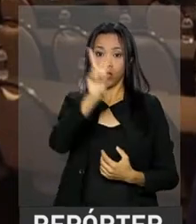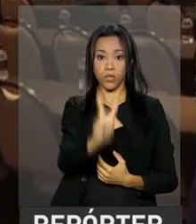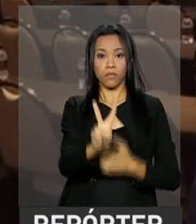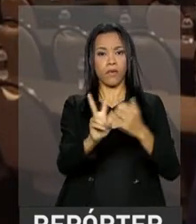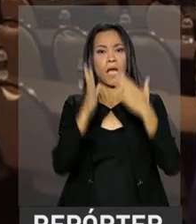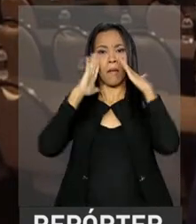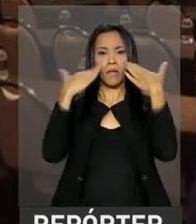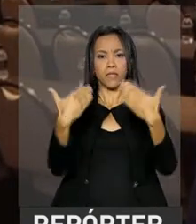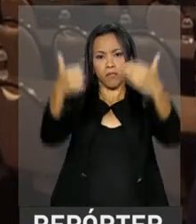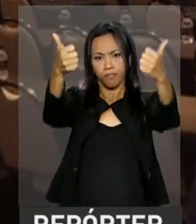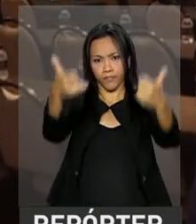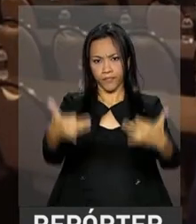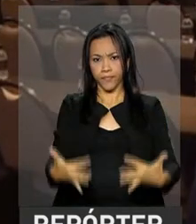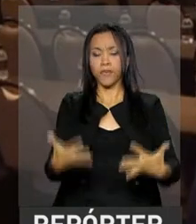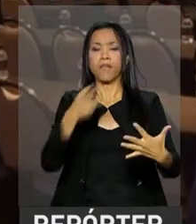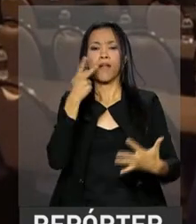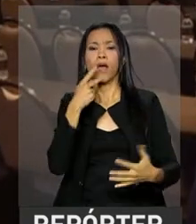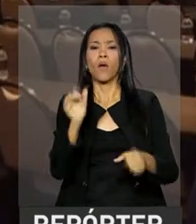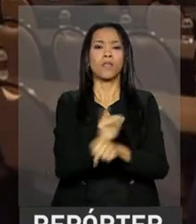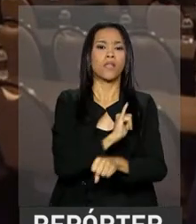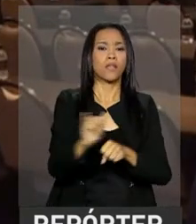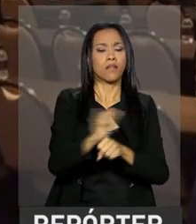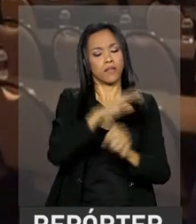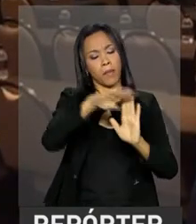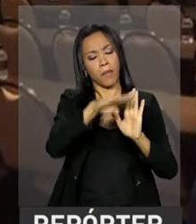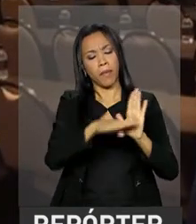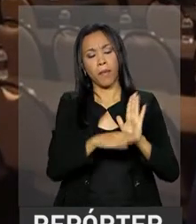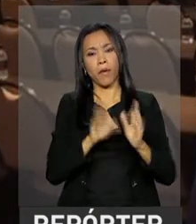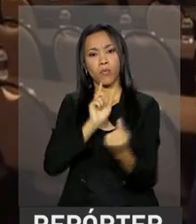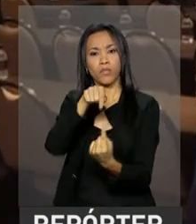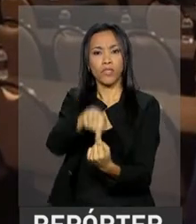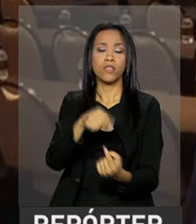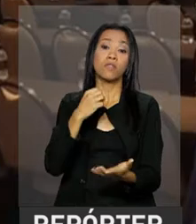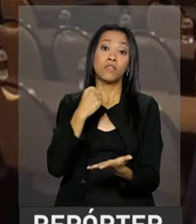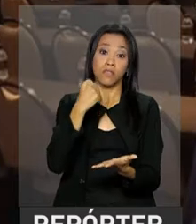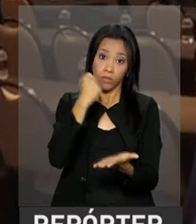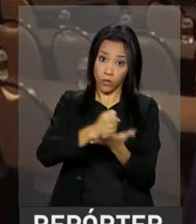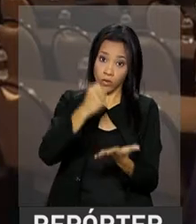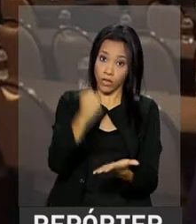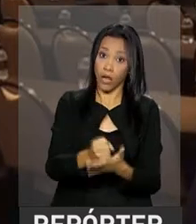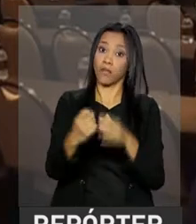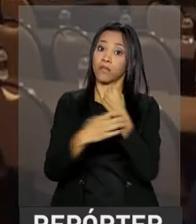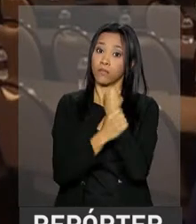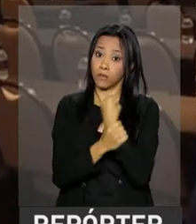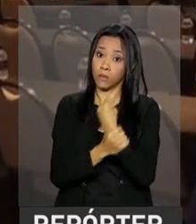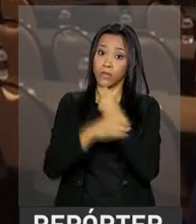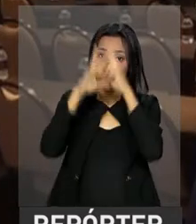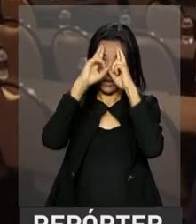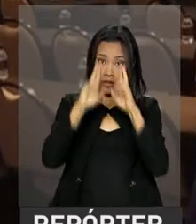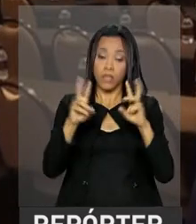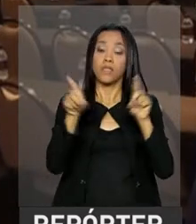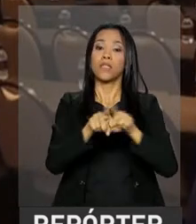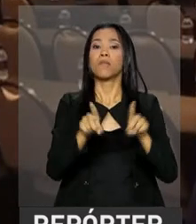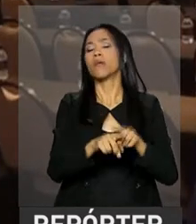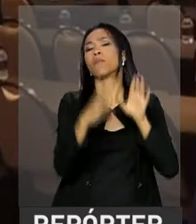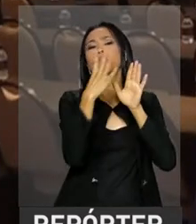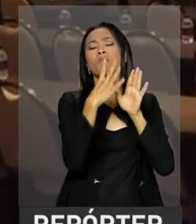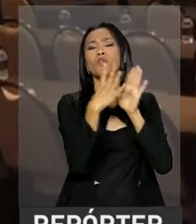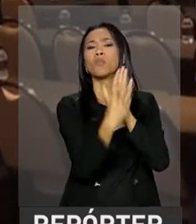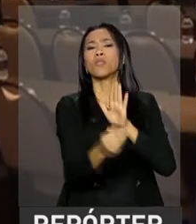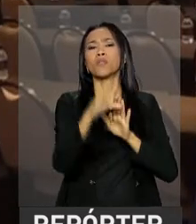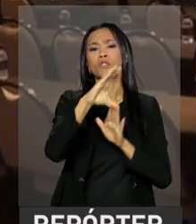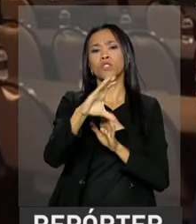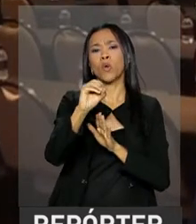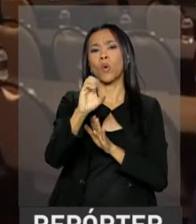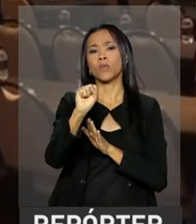medidas adotadas pelo governo para dar segurança jurídica aos investidores e contratos de concessão ea importância das reformas